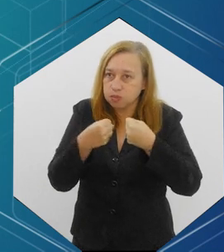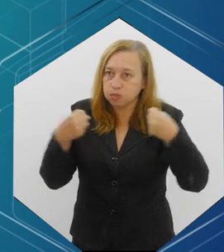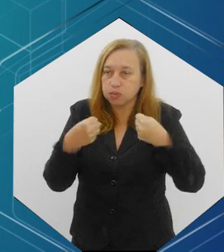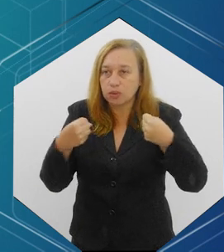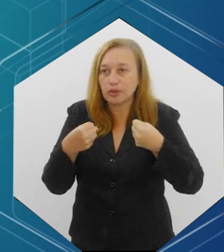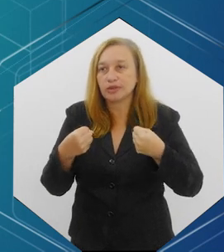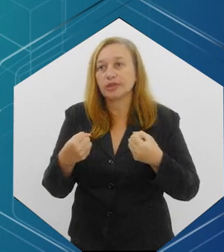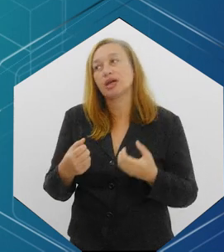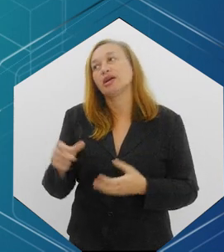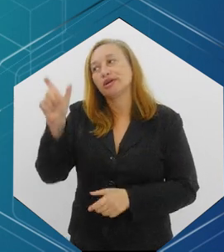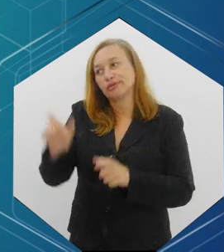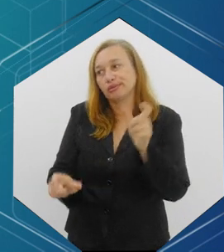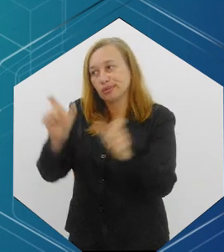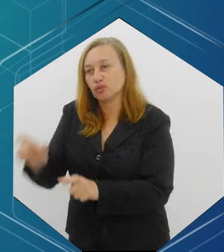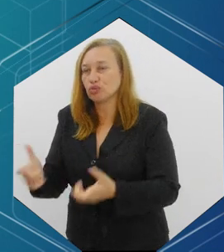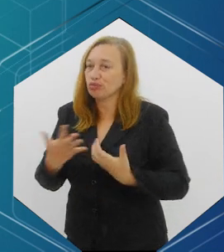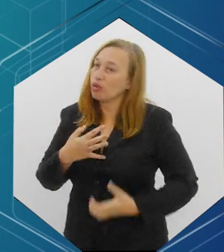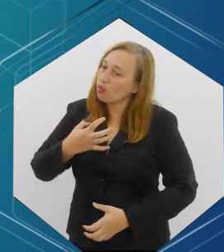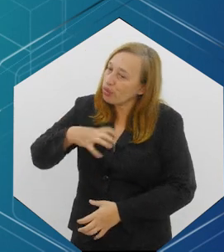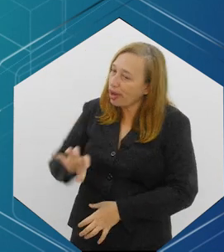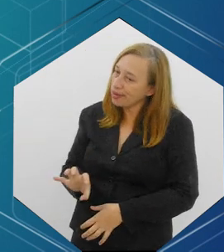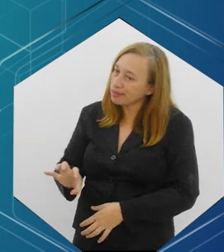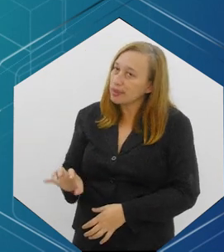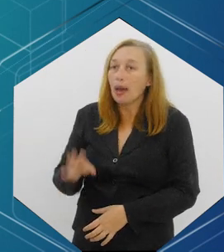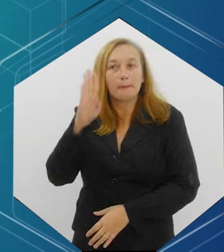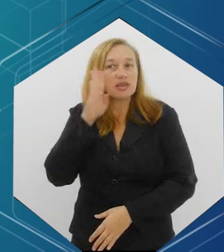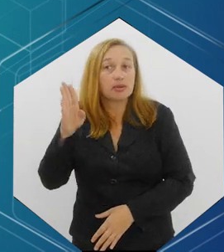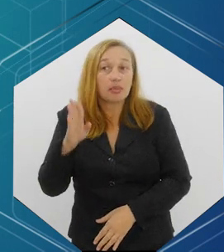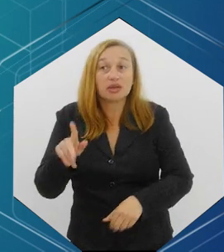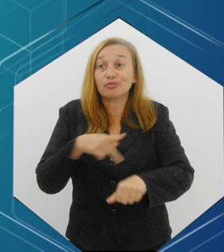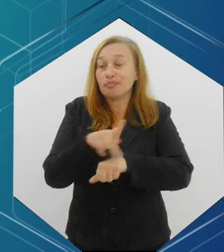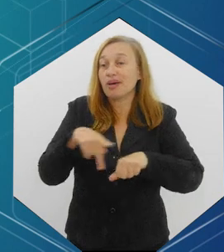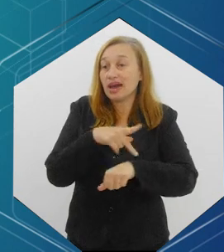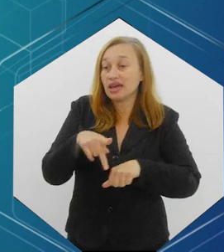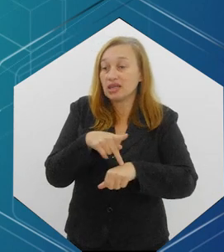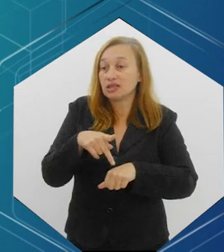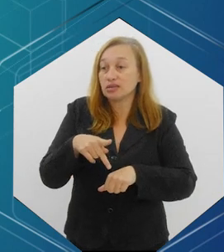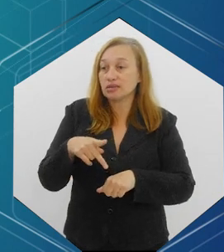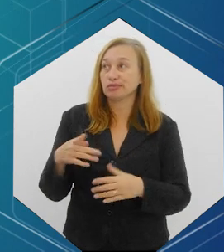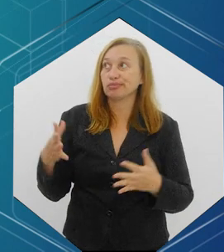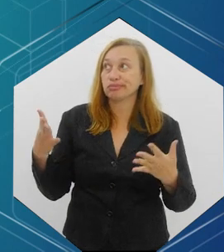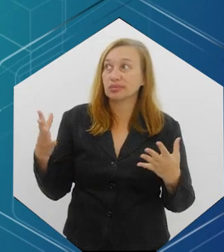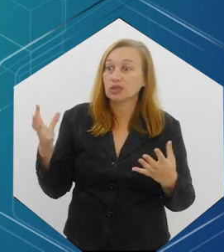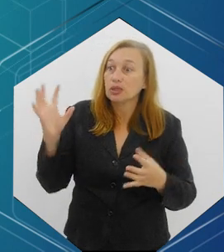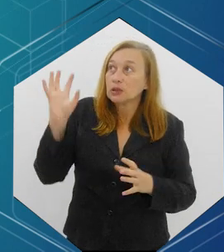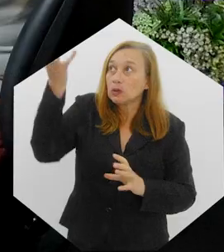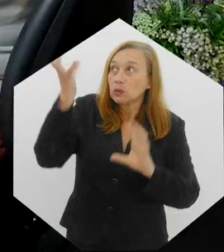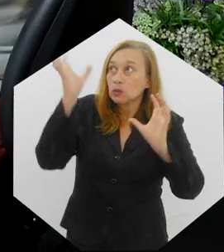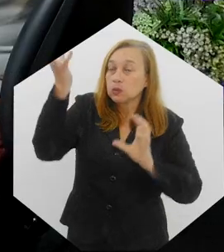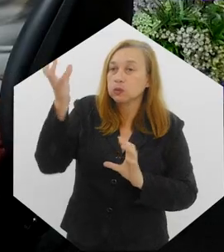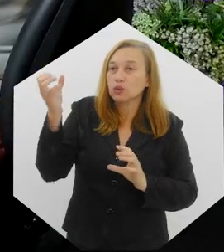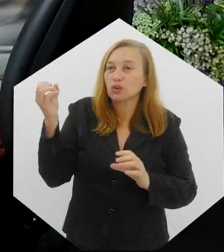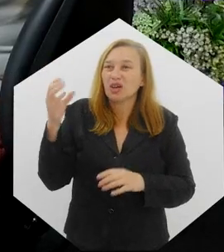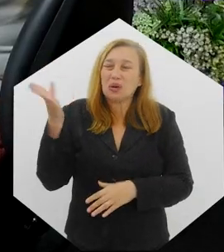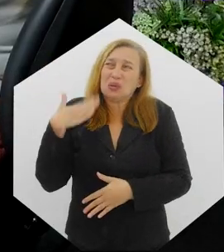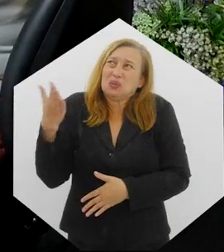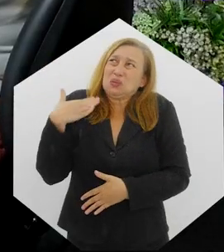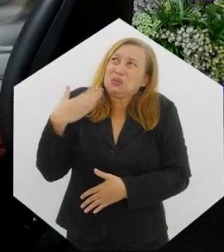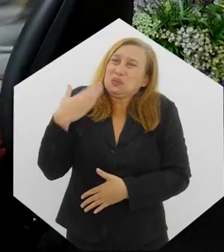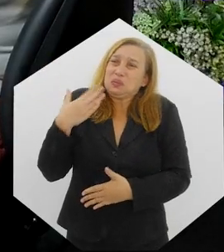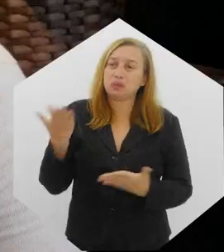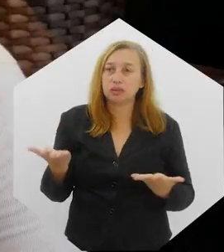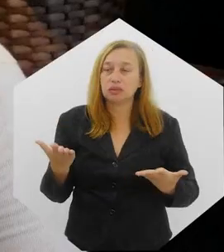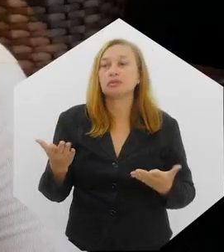dos pacientes rejeita, principalmente no nosso país, um país de clima quente. E mesmo com esse